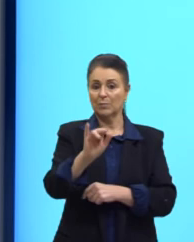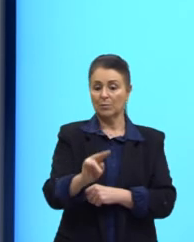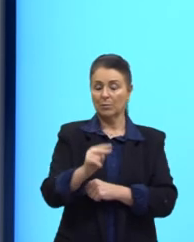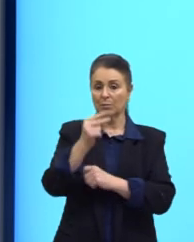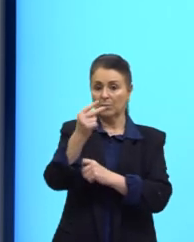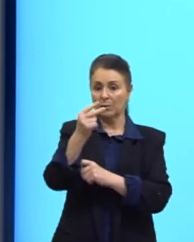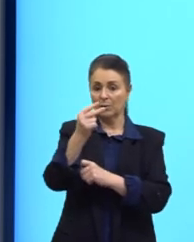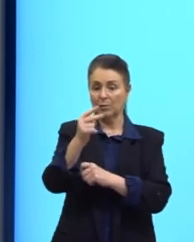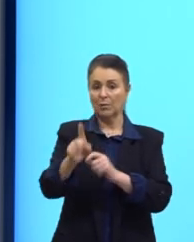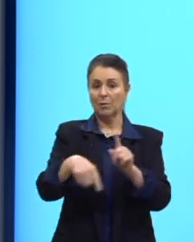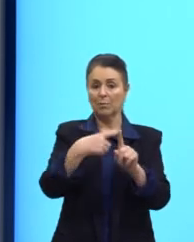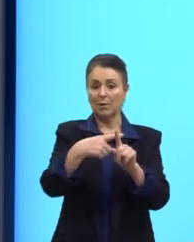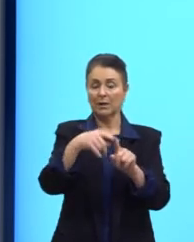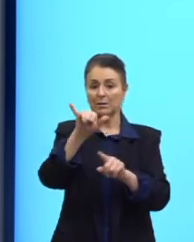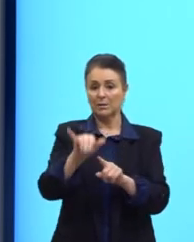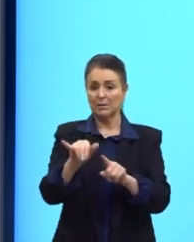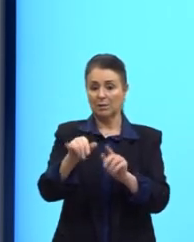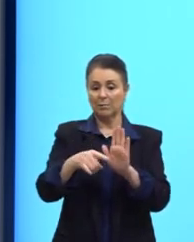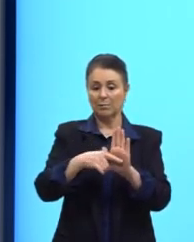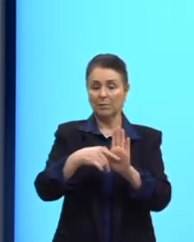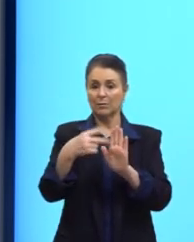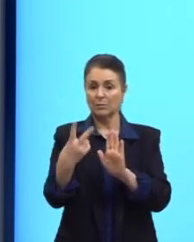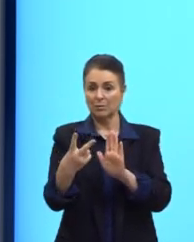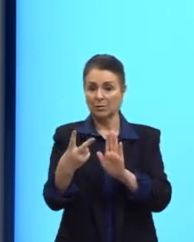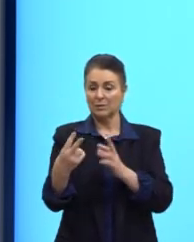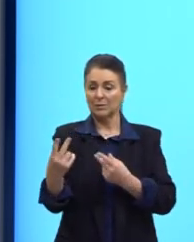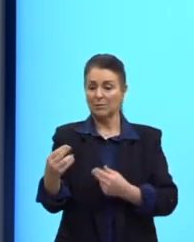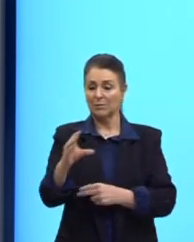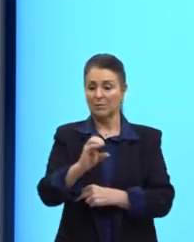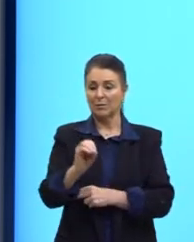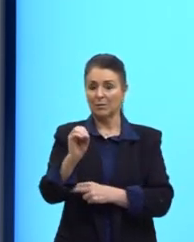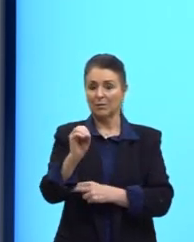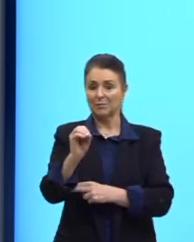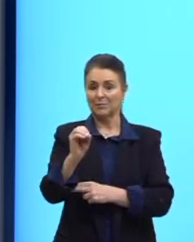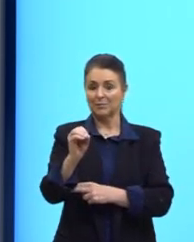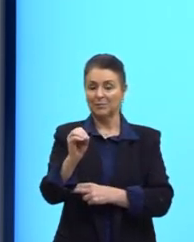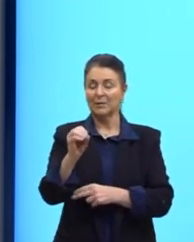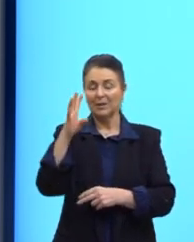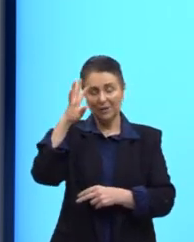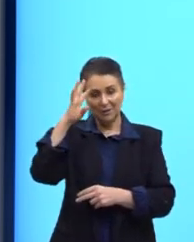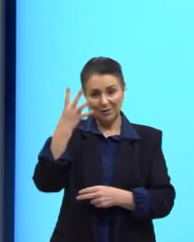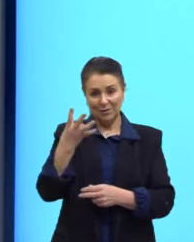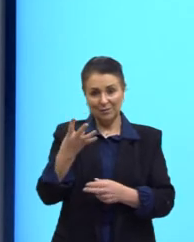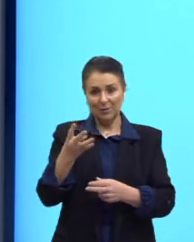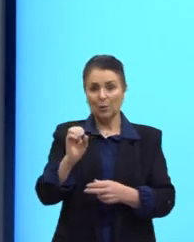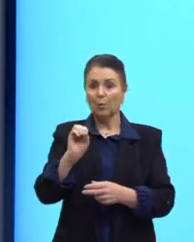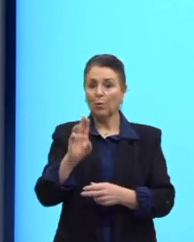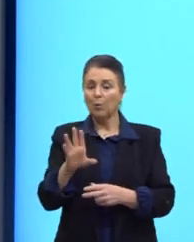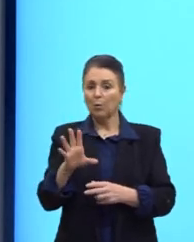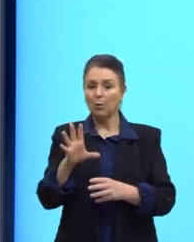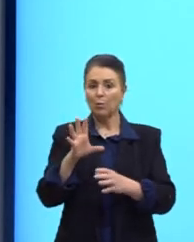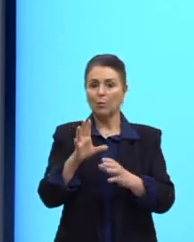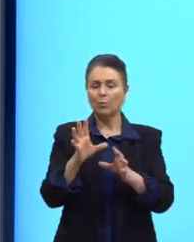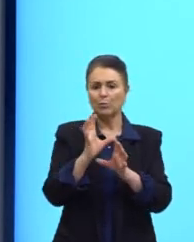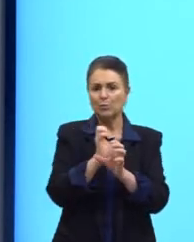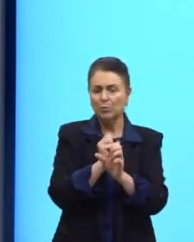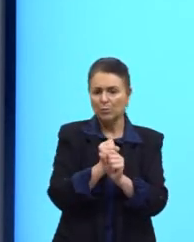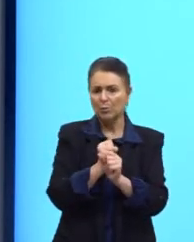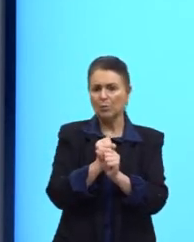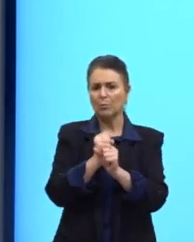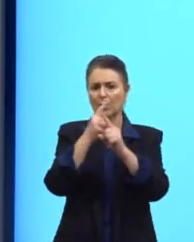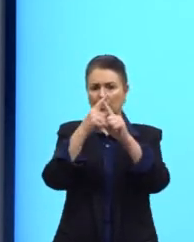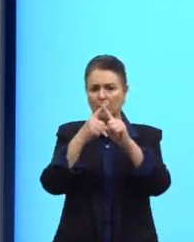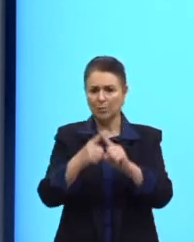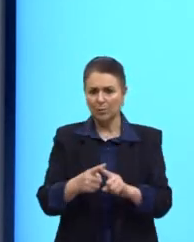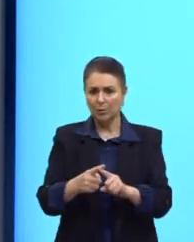mais Y menos 2 igual a zero e daí a gente resolve ou por soma e produto ou pela